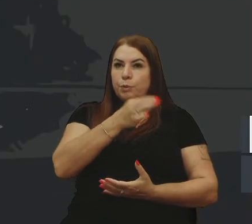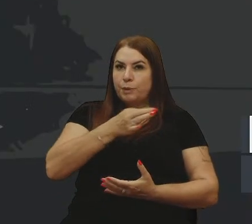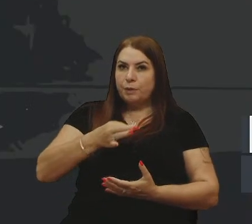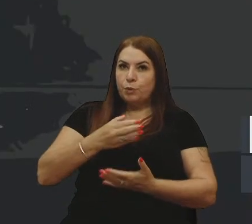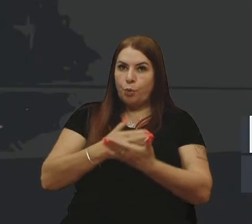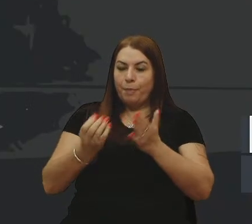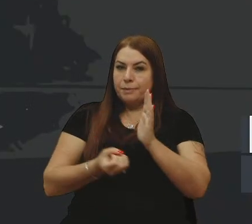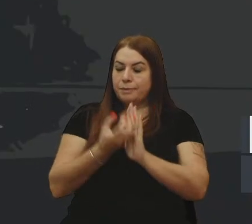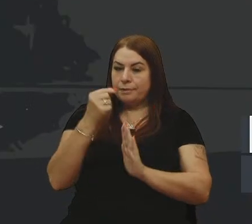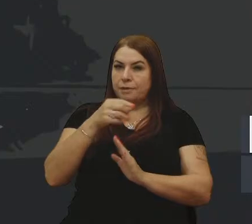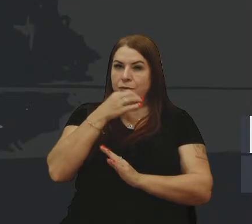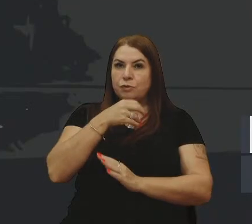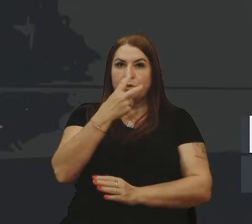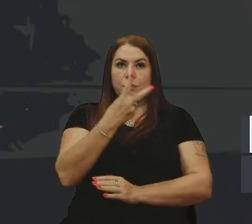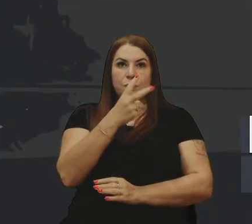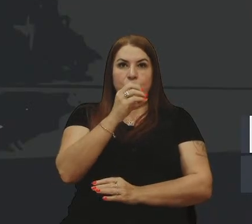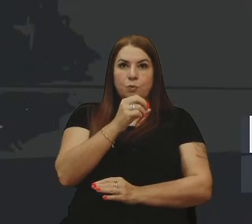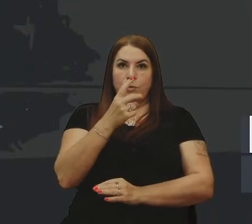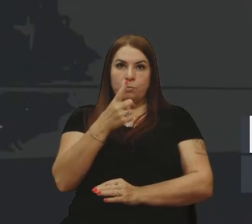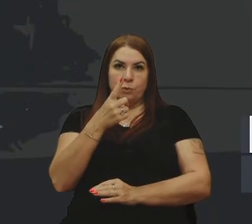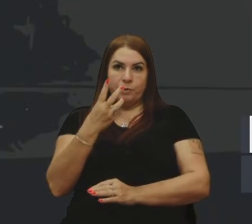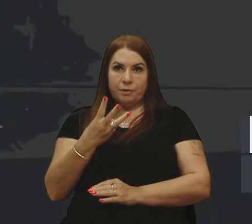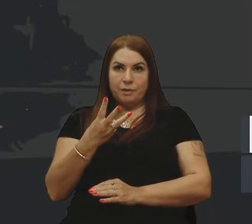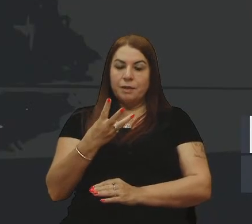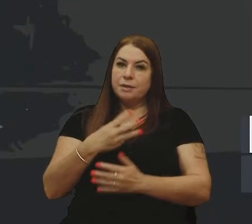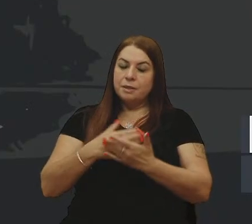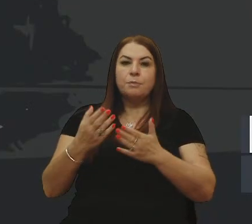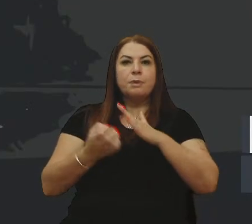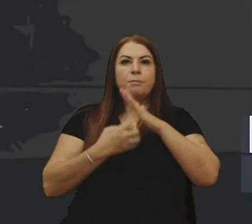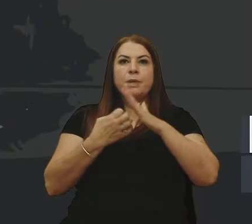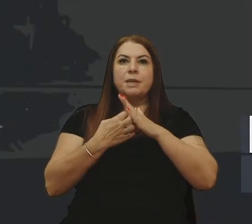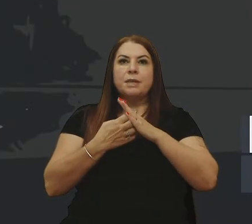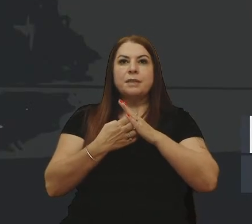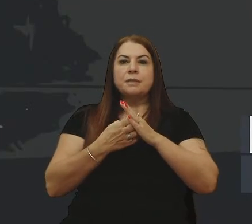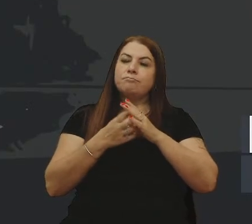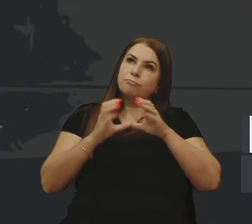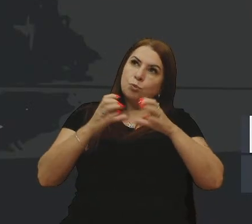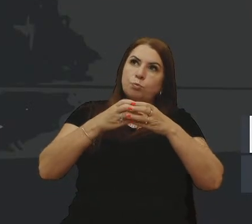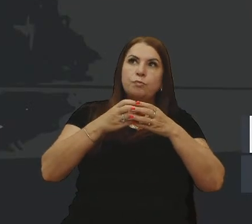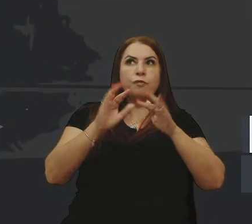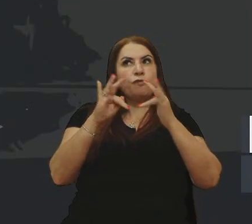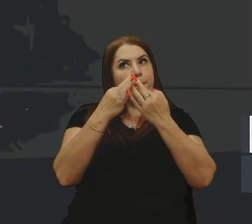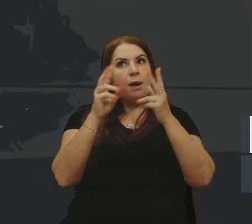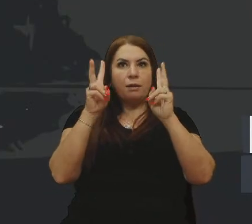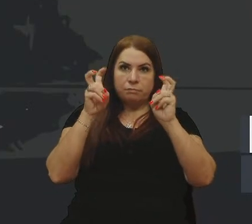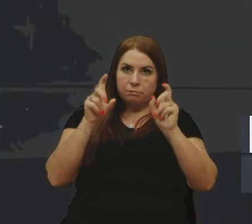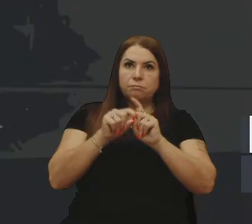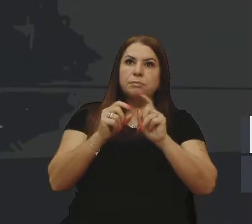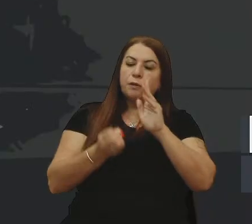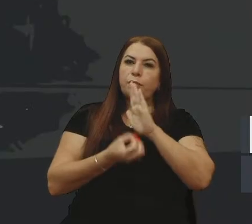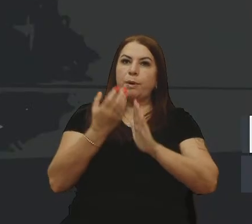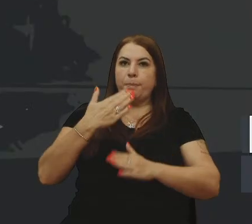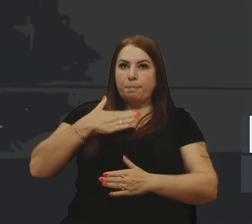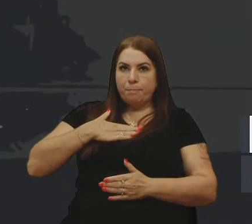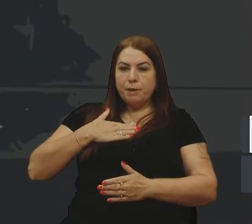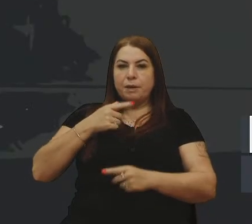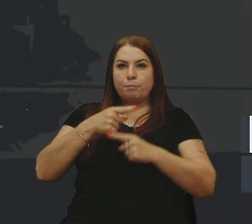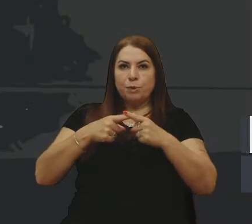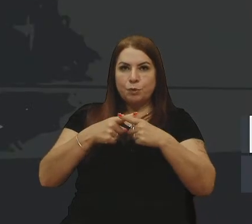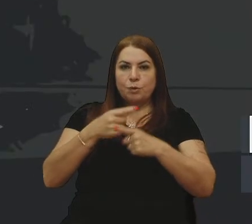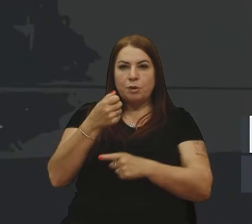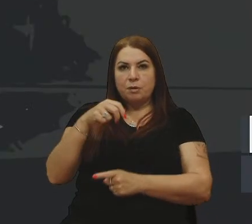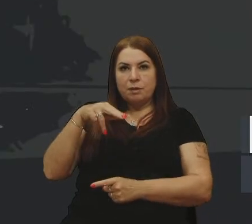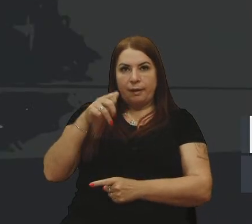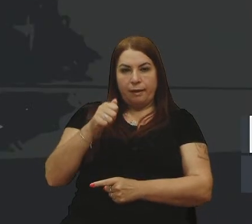Caxias do Sul em 2013. Essa é uma empresa de porte familiar, eu posso chamar. Ela é fundada por mim e pela minha sócia, Ana